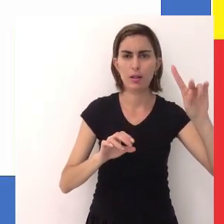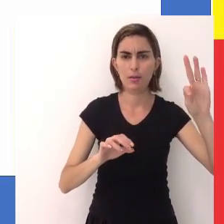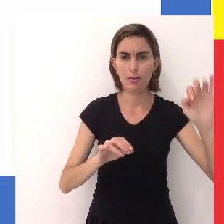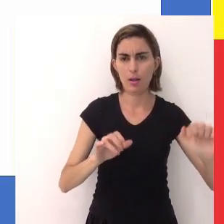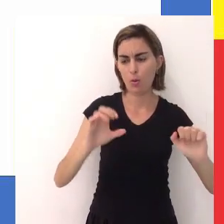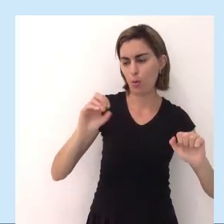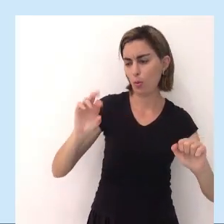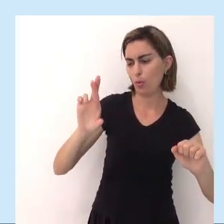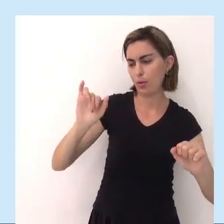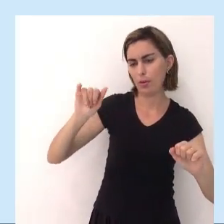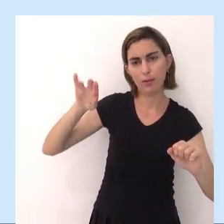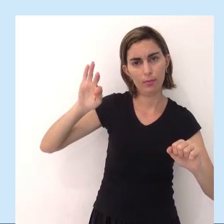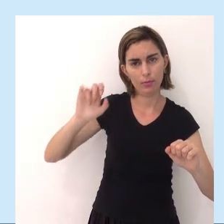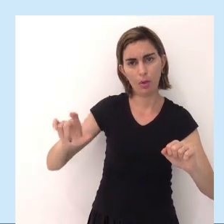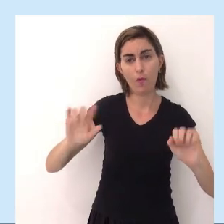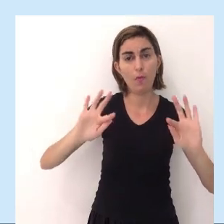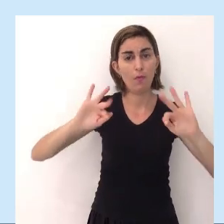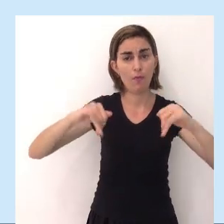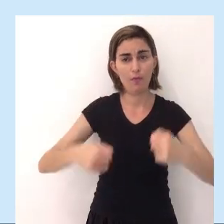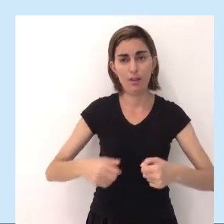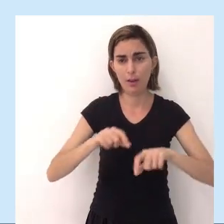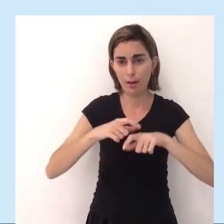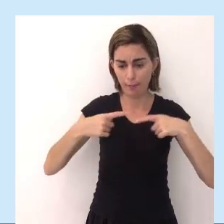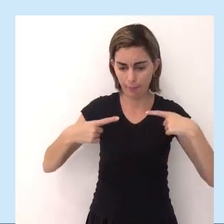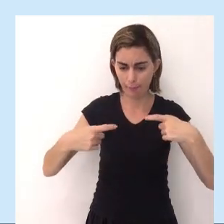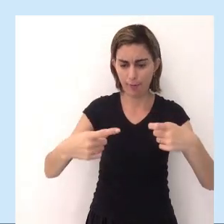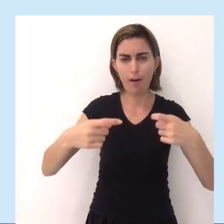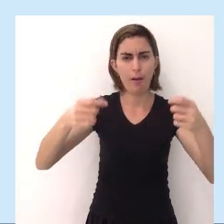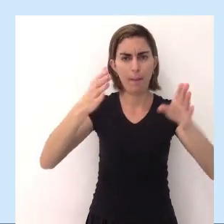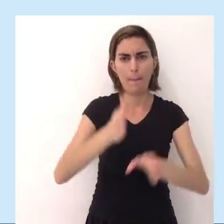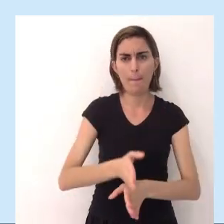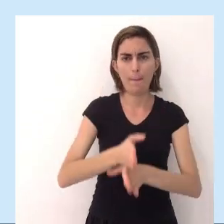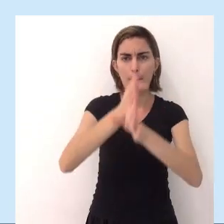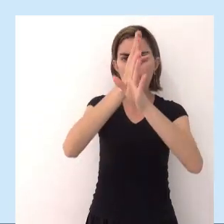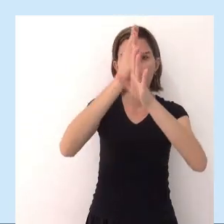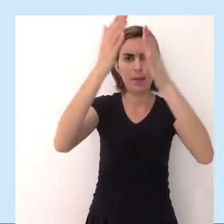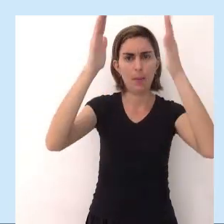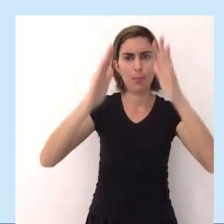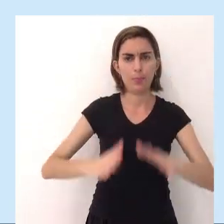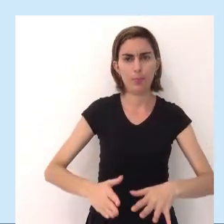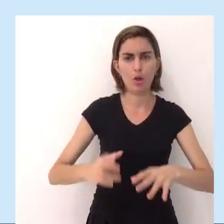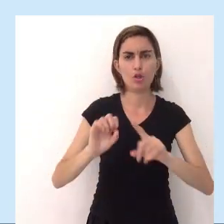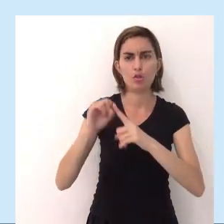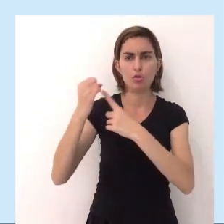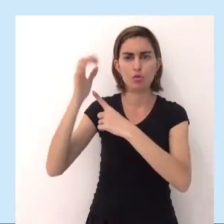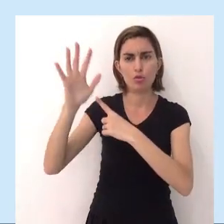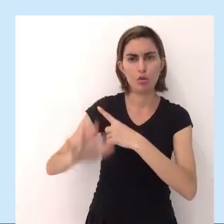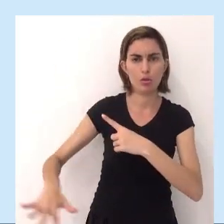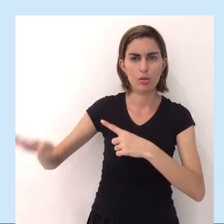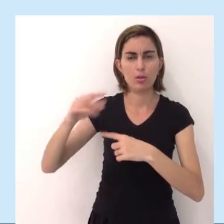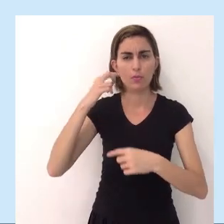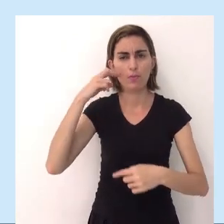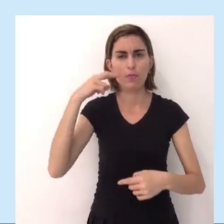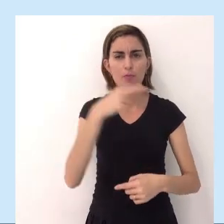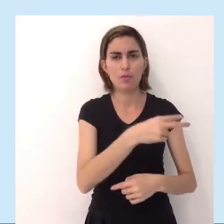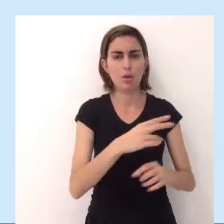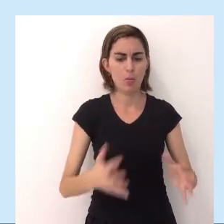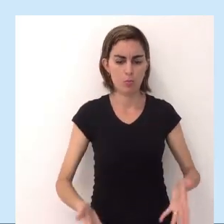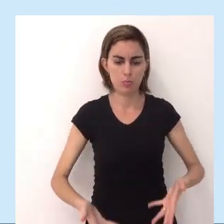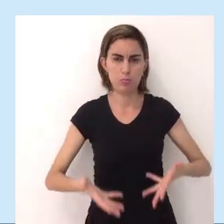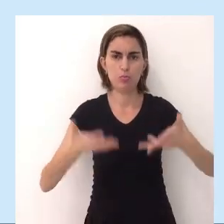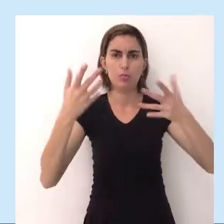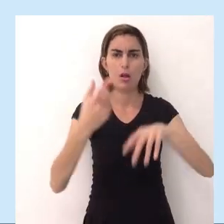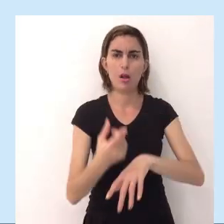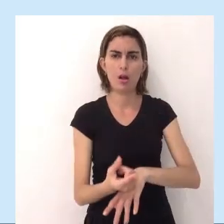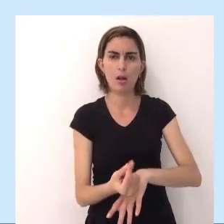oriental. Com o fim da Guerra Fria, né, a queda do regime socialista, tá, a gente vai ter aí a ascensão